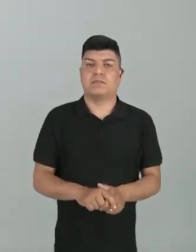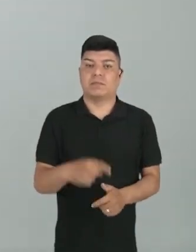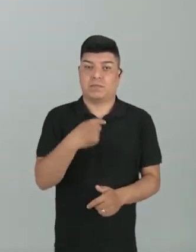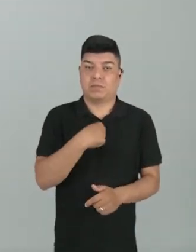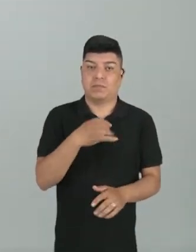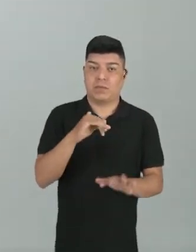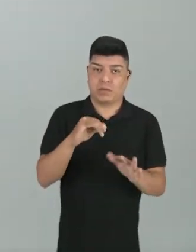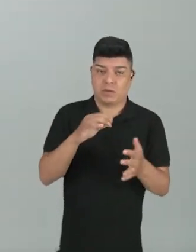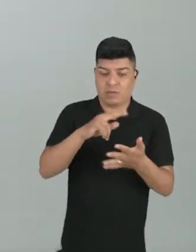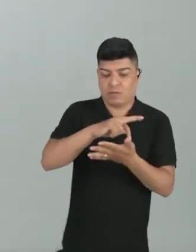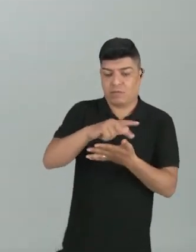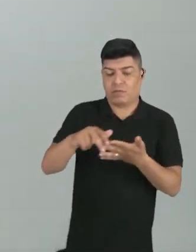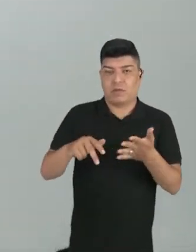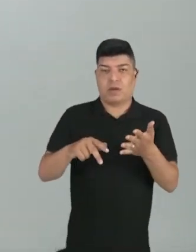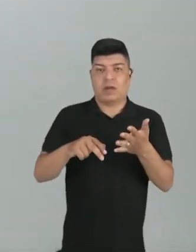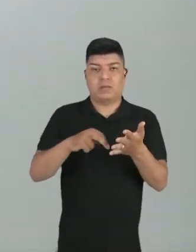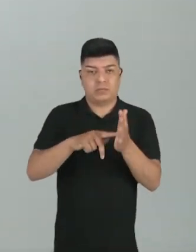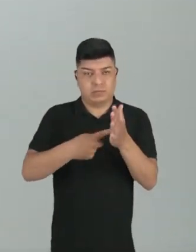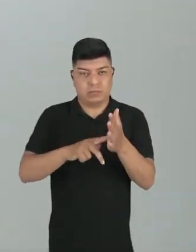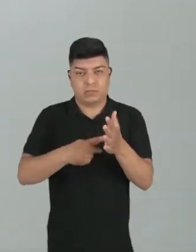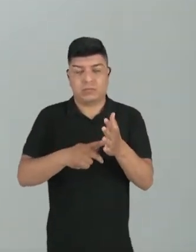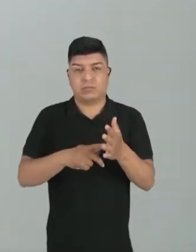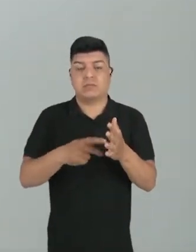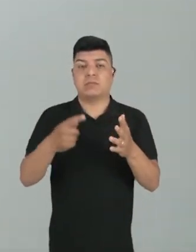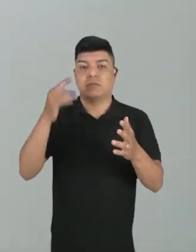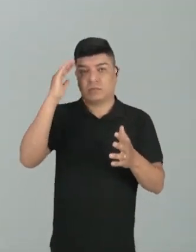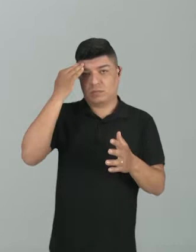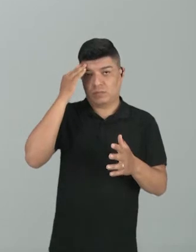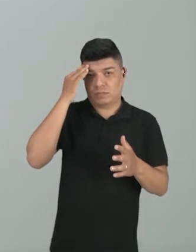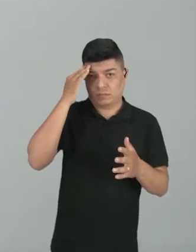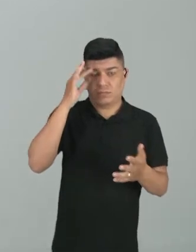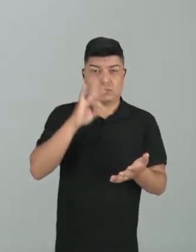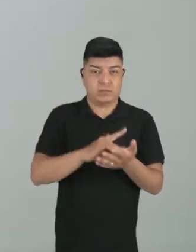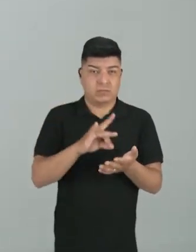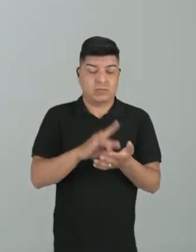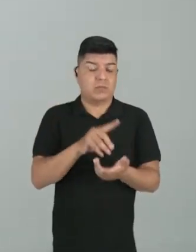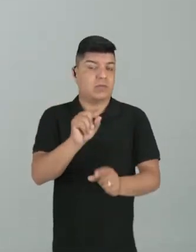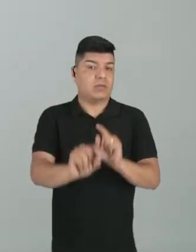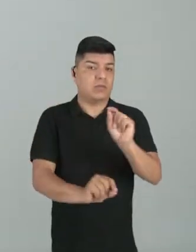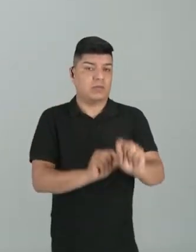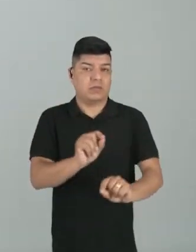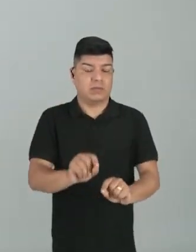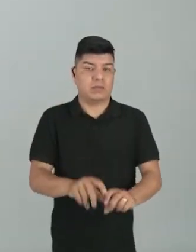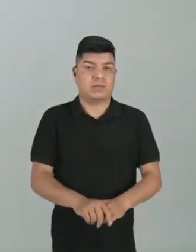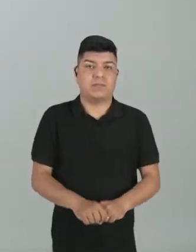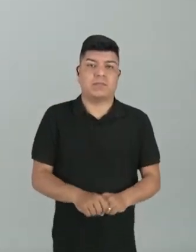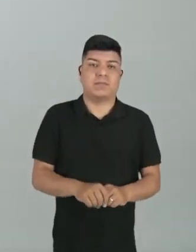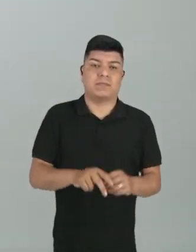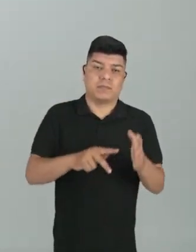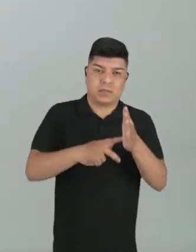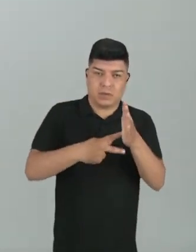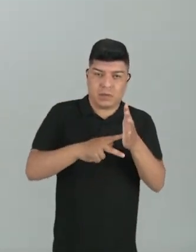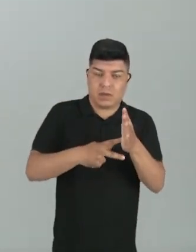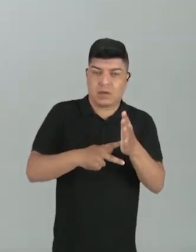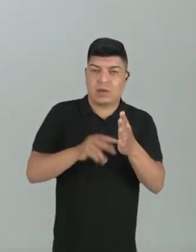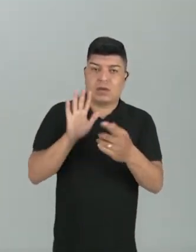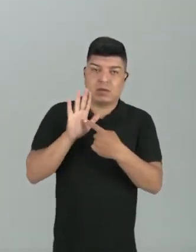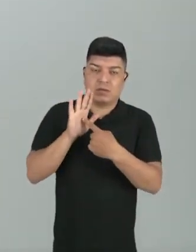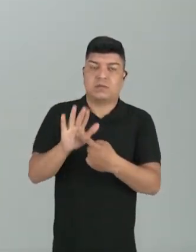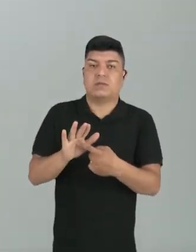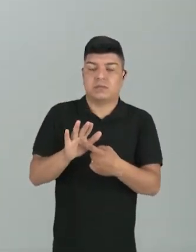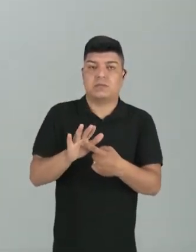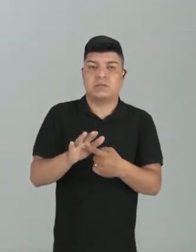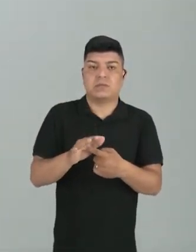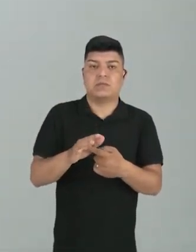digo vários tipos de sindicatos, eu quero que você entenda justamente o quê? Sindicatos que